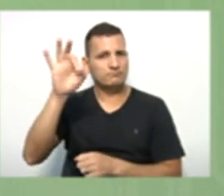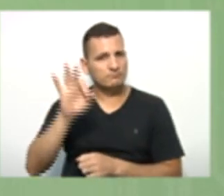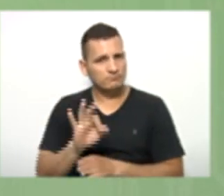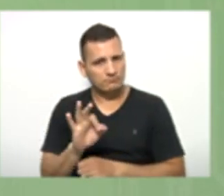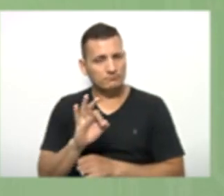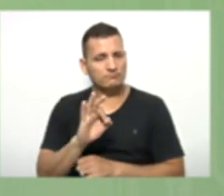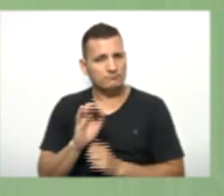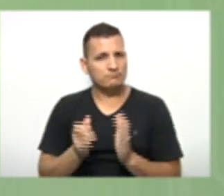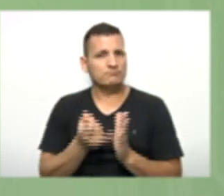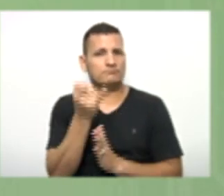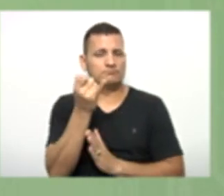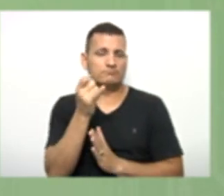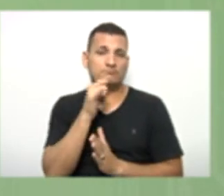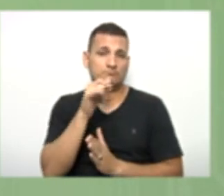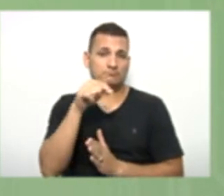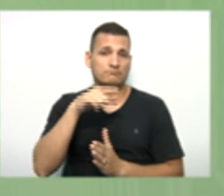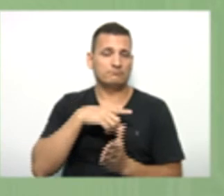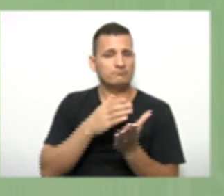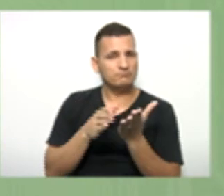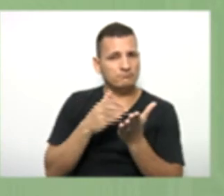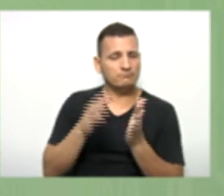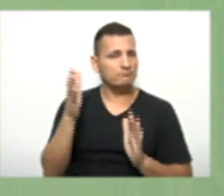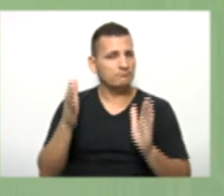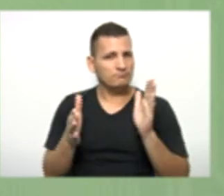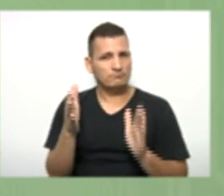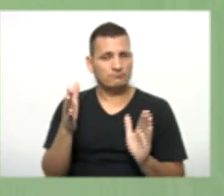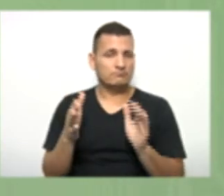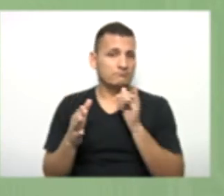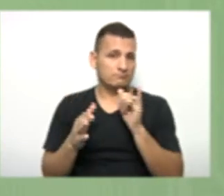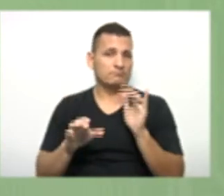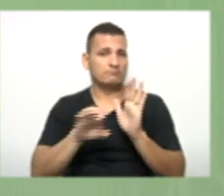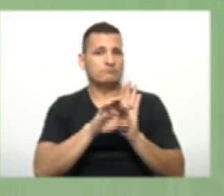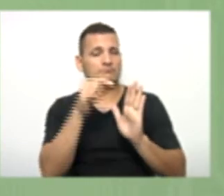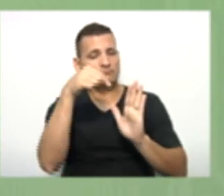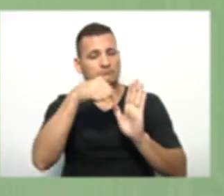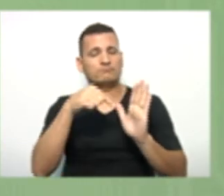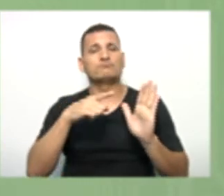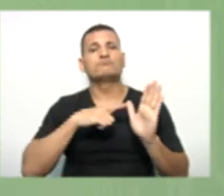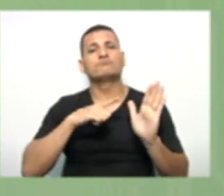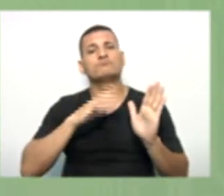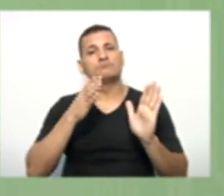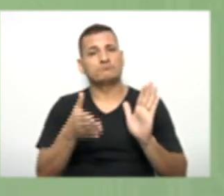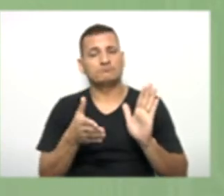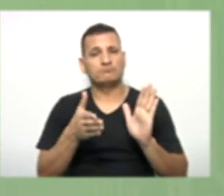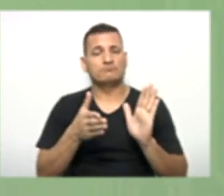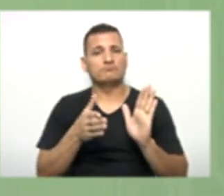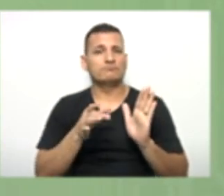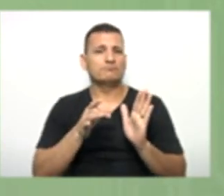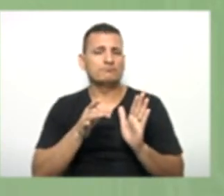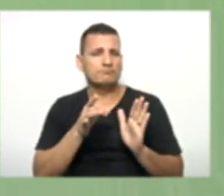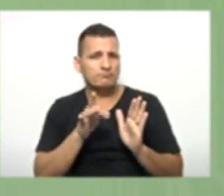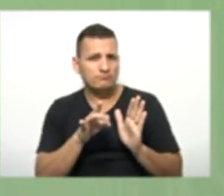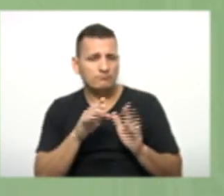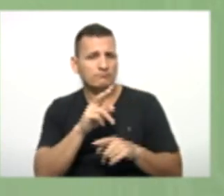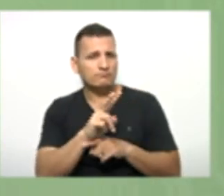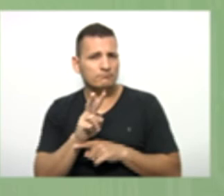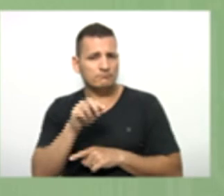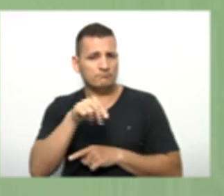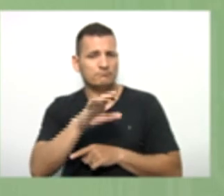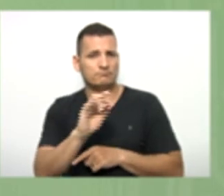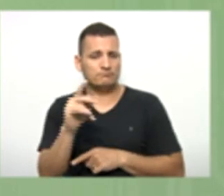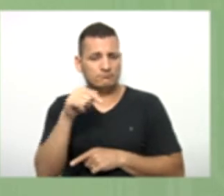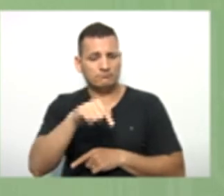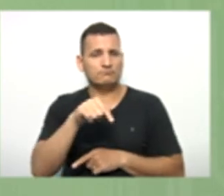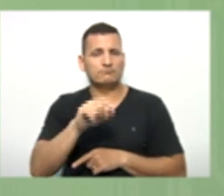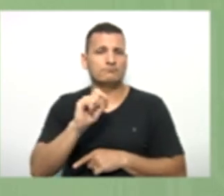caso ocorra sobras naquele período, desde que instituída no Estatuto Social, exceto as cooperativas de crédito que deverão atender